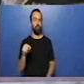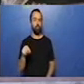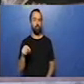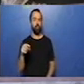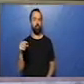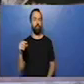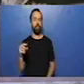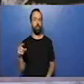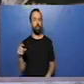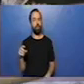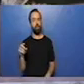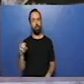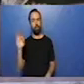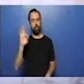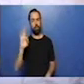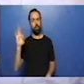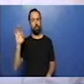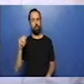da leishmaniose.